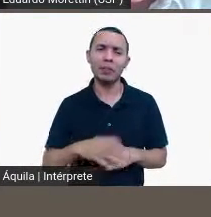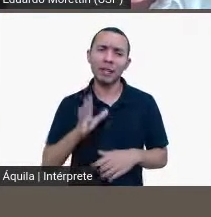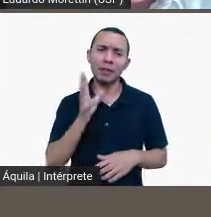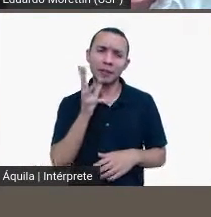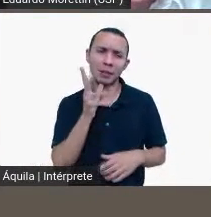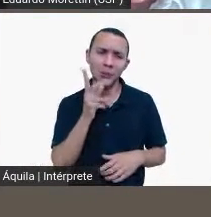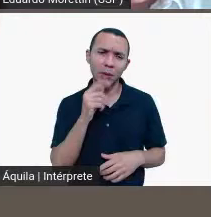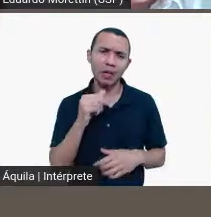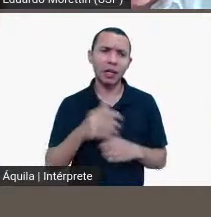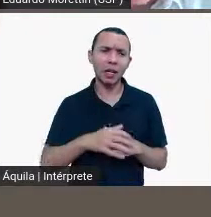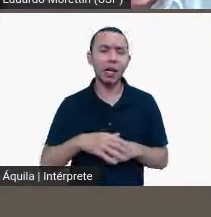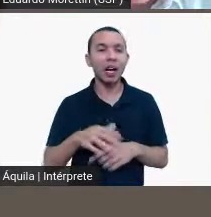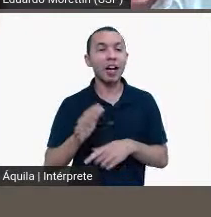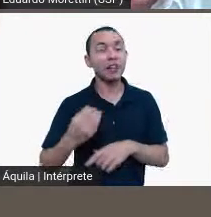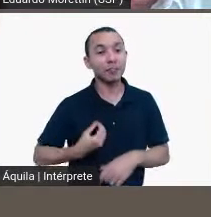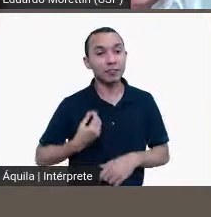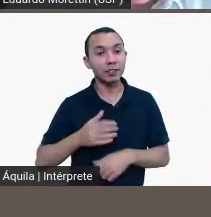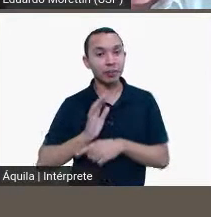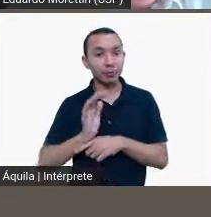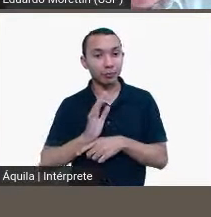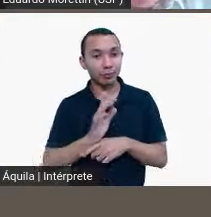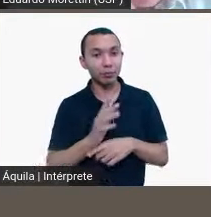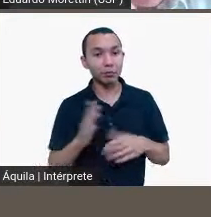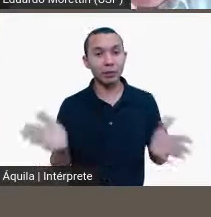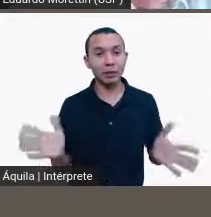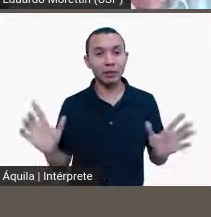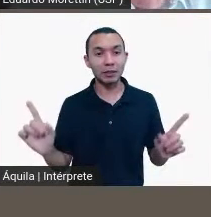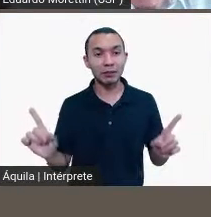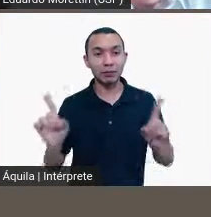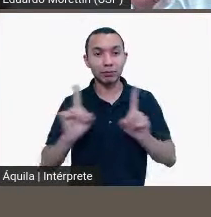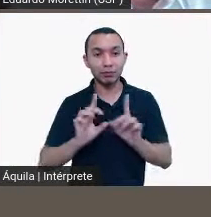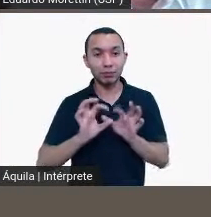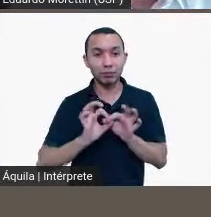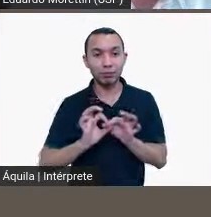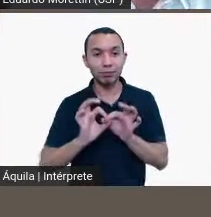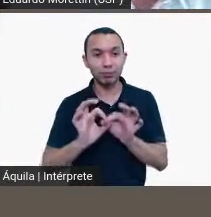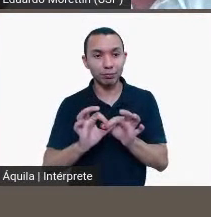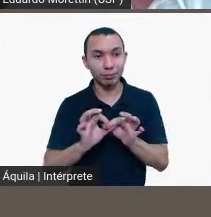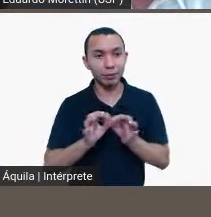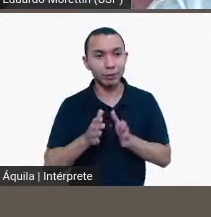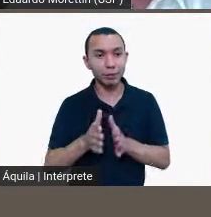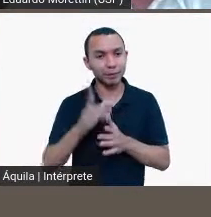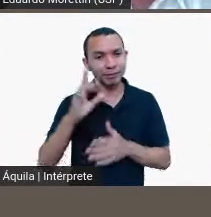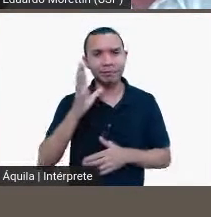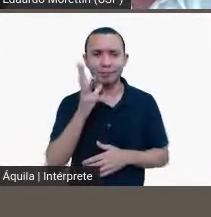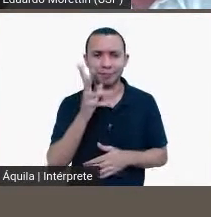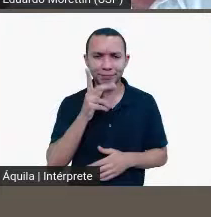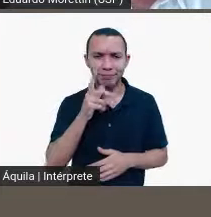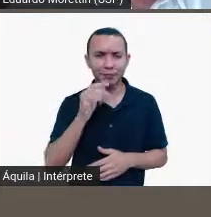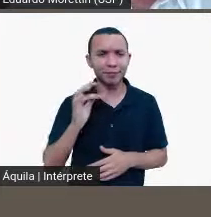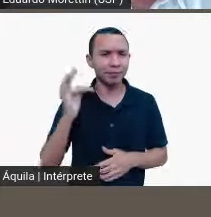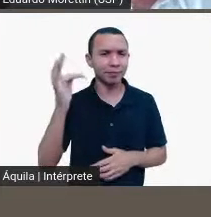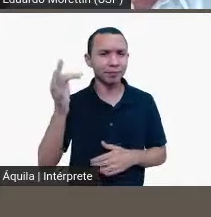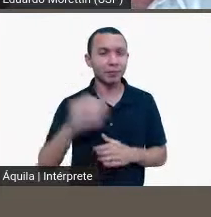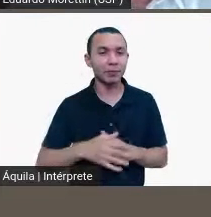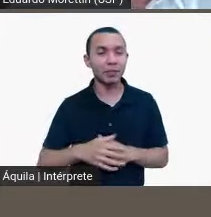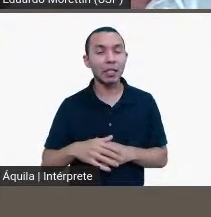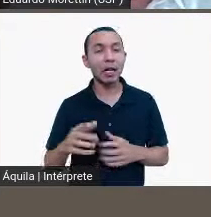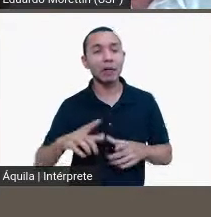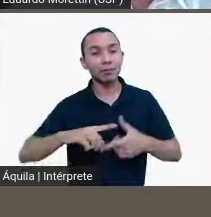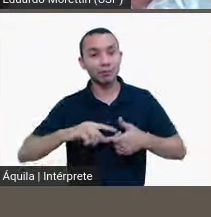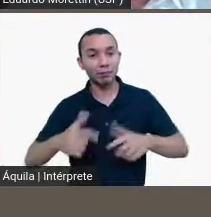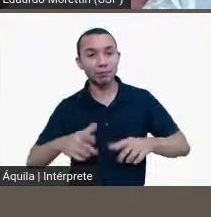intelectual e cinematográfica caminhem de fato juntos, em sintonia com uma ideia de modernidade que defenda a